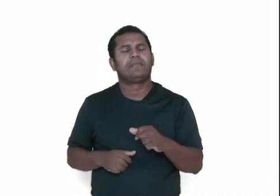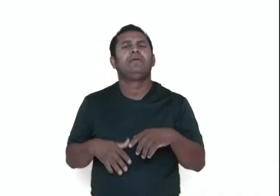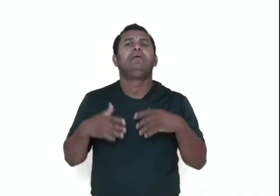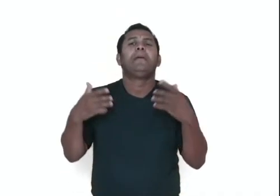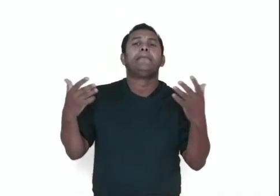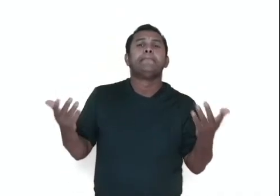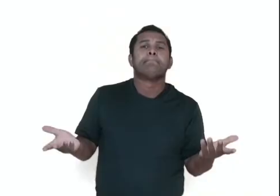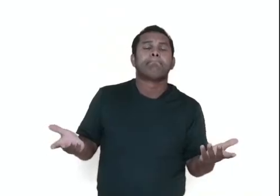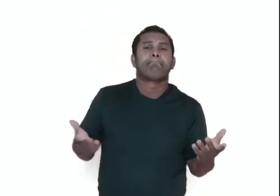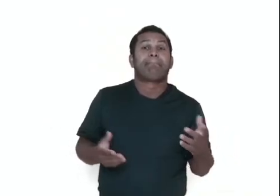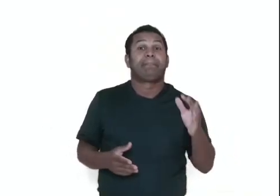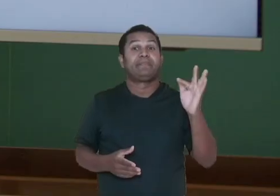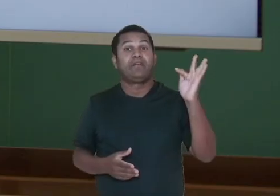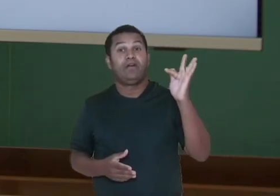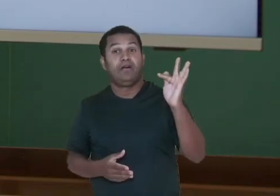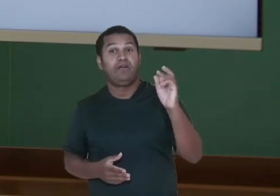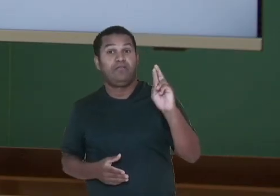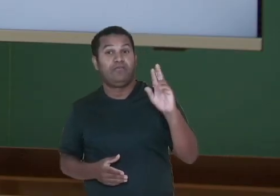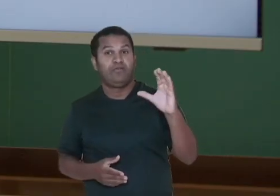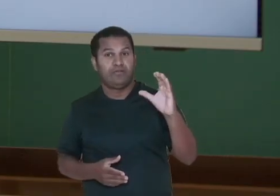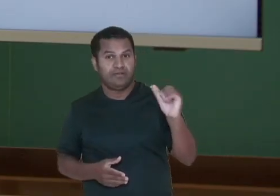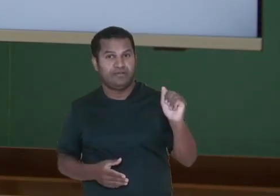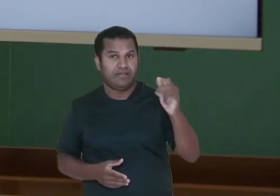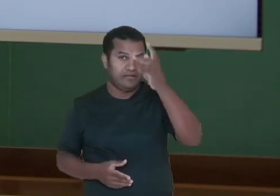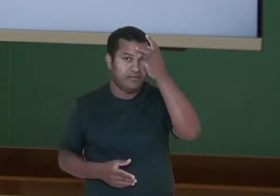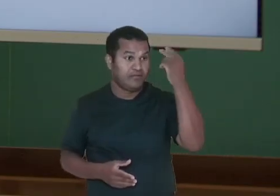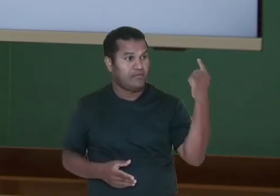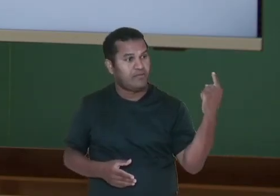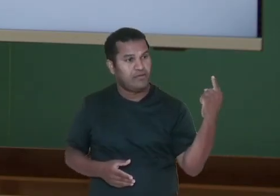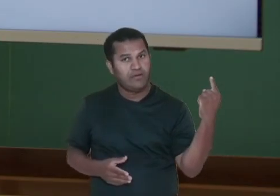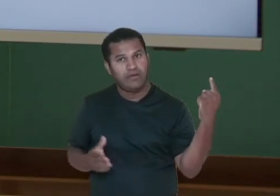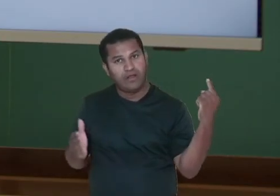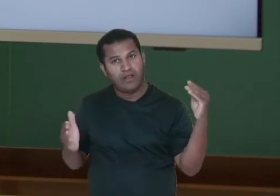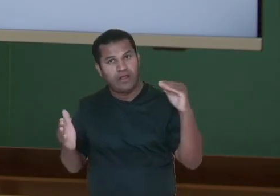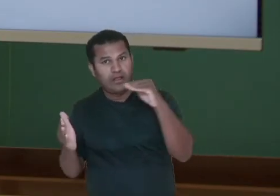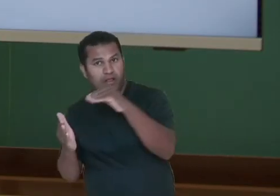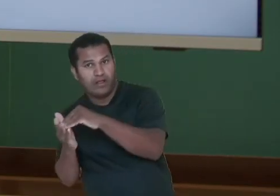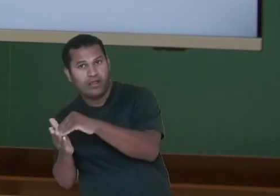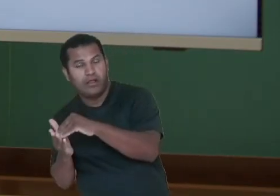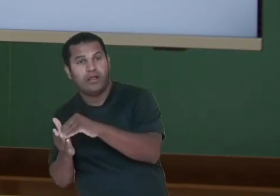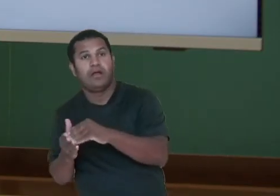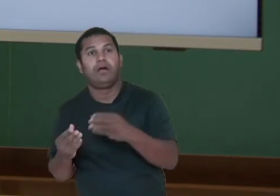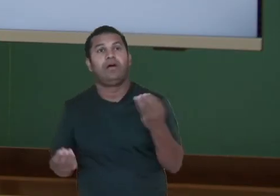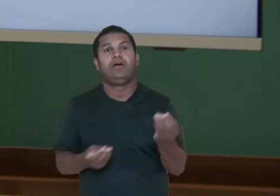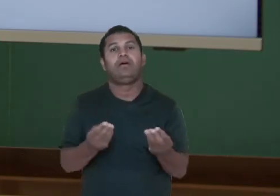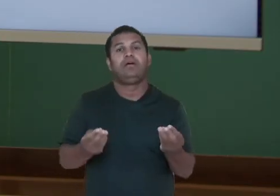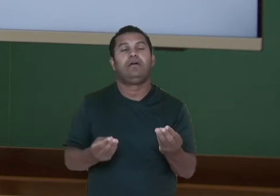a pedra de granito permanecer em movimento até que atinja o alvo? Muito simples.